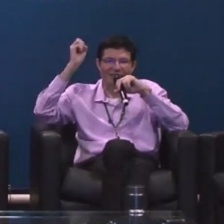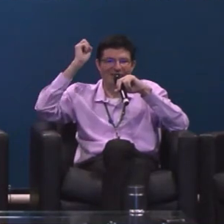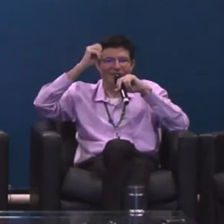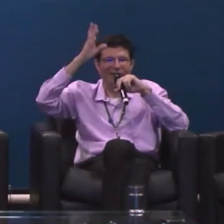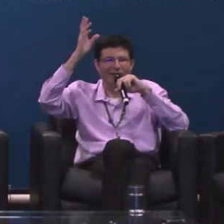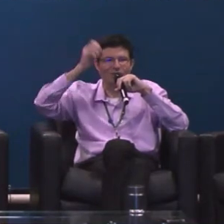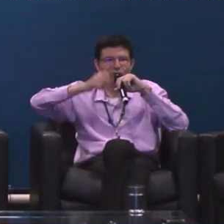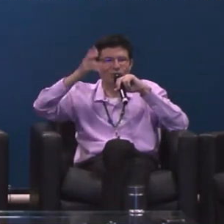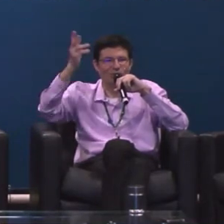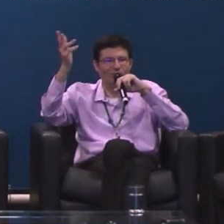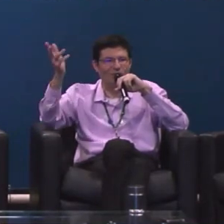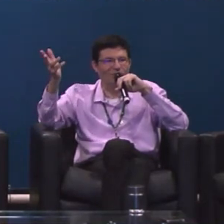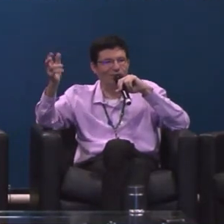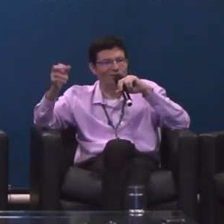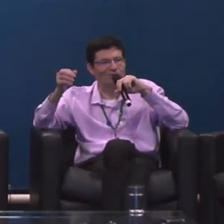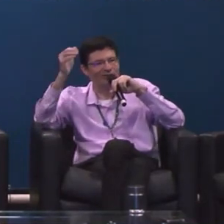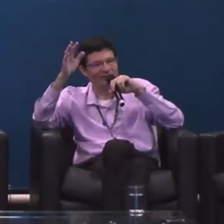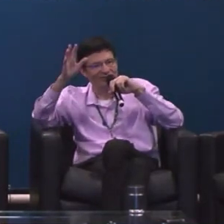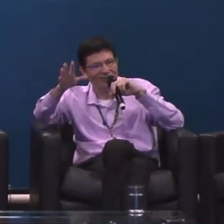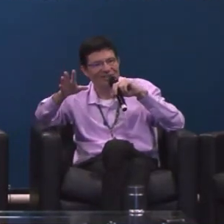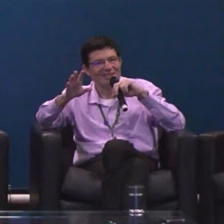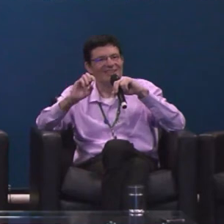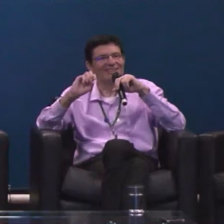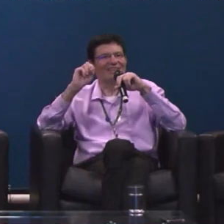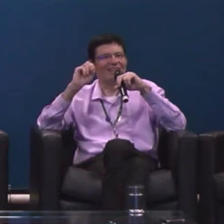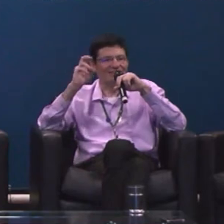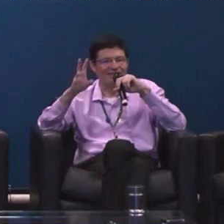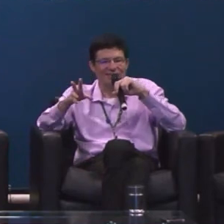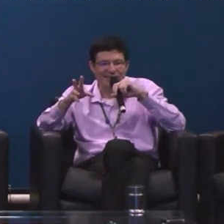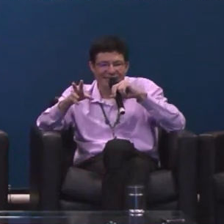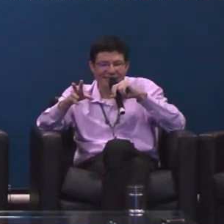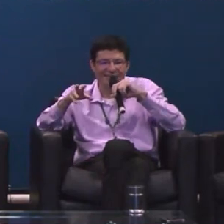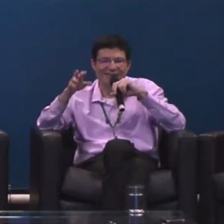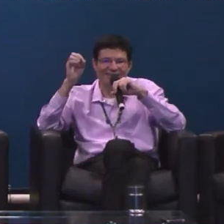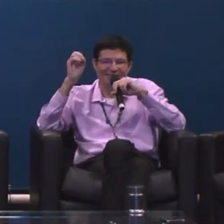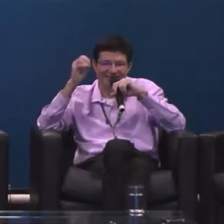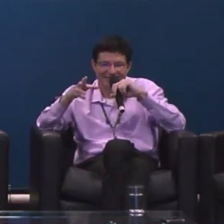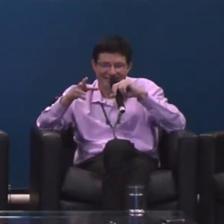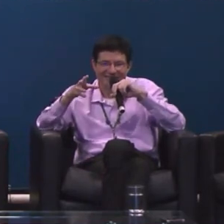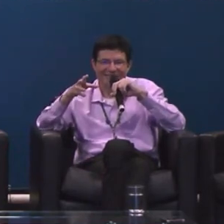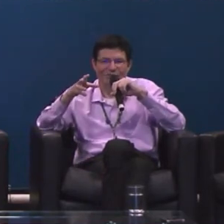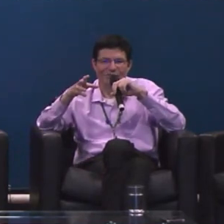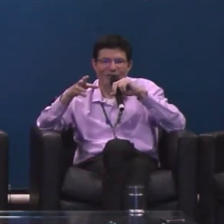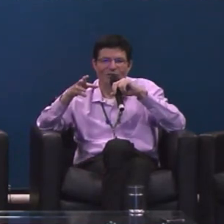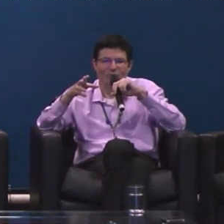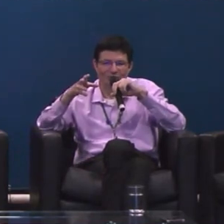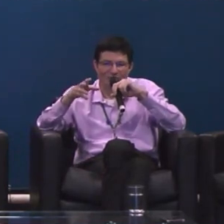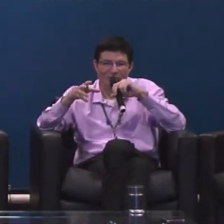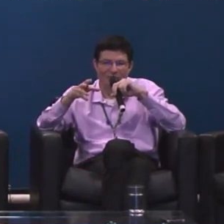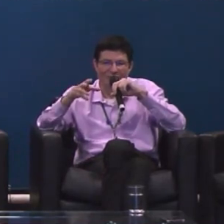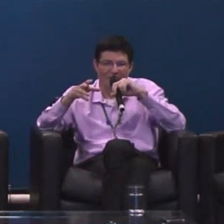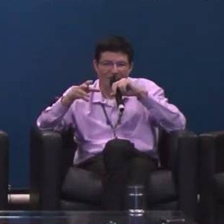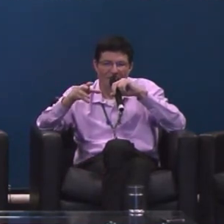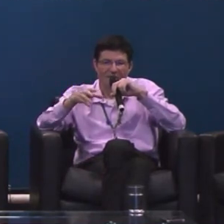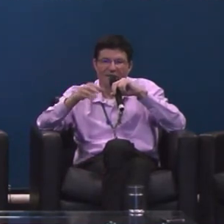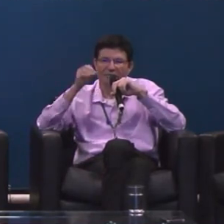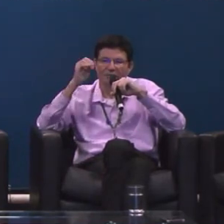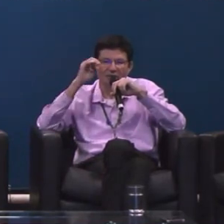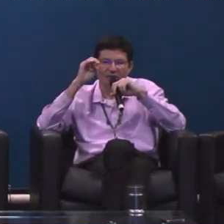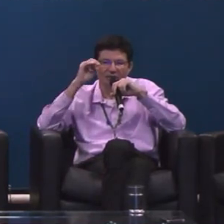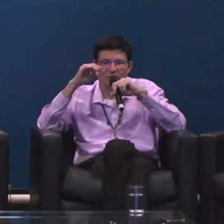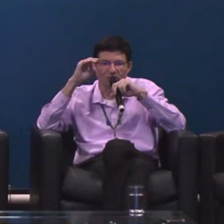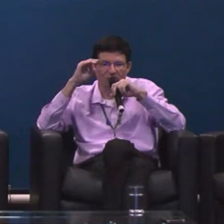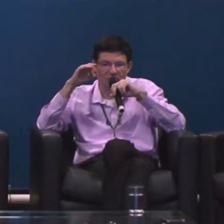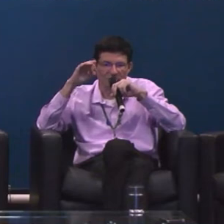branca, startou para soltar fogos. Então, assim que estiver disponível no AvaVisa, vocês serão